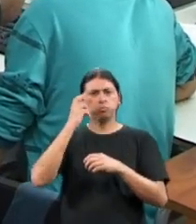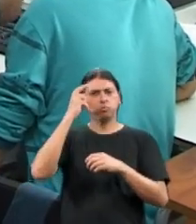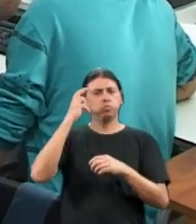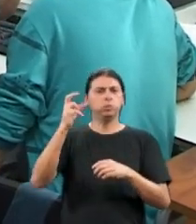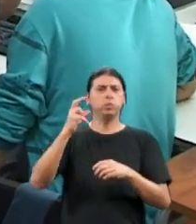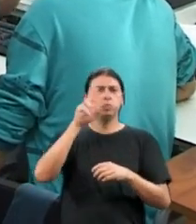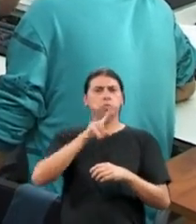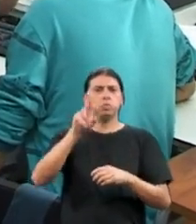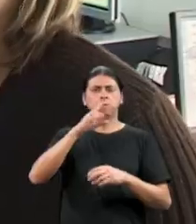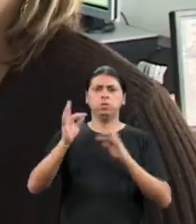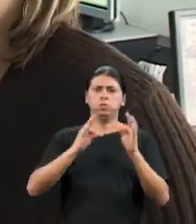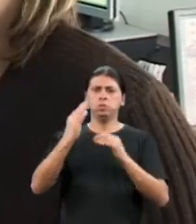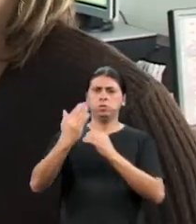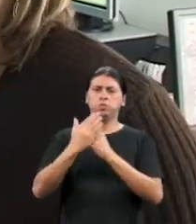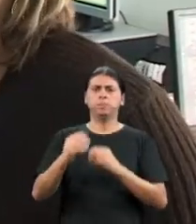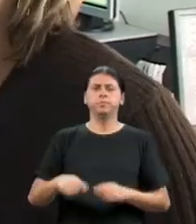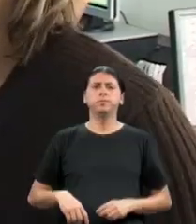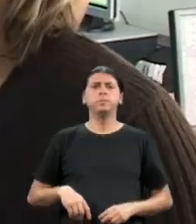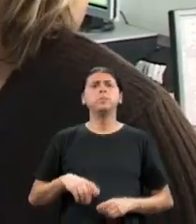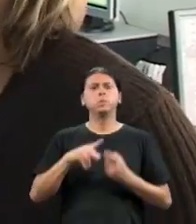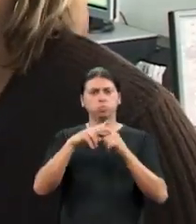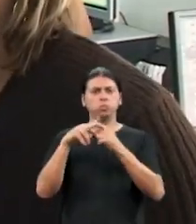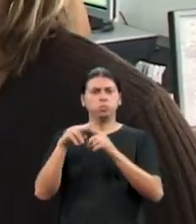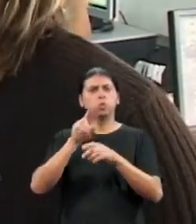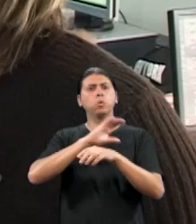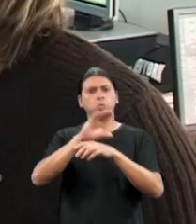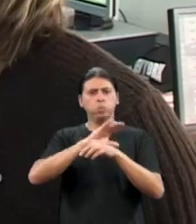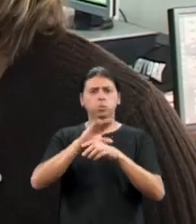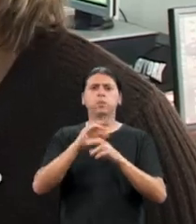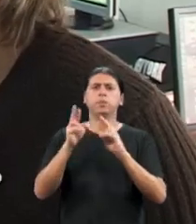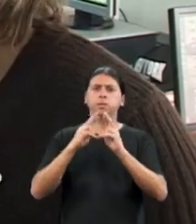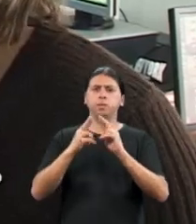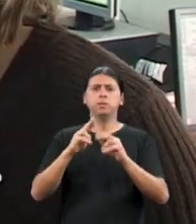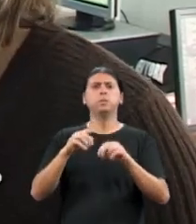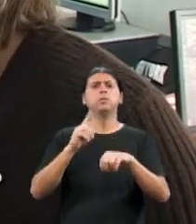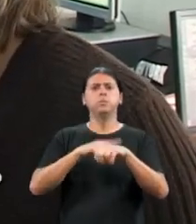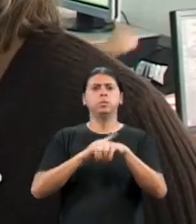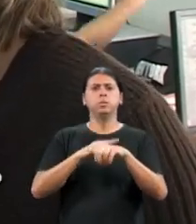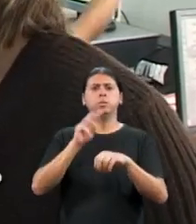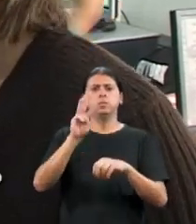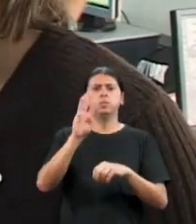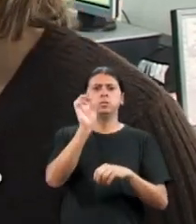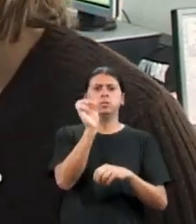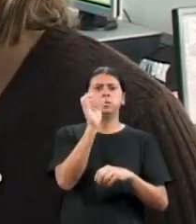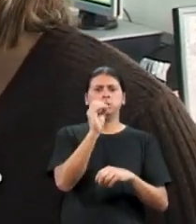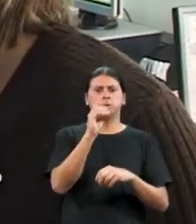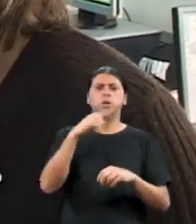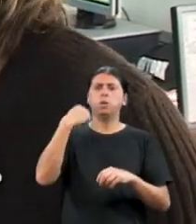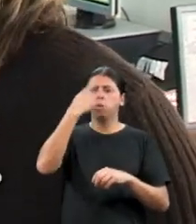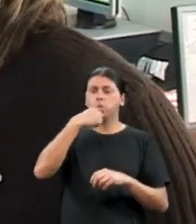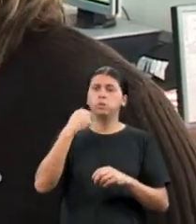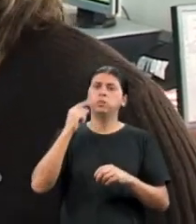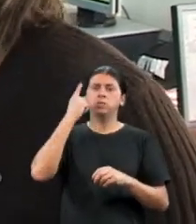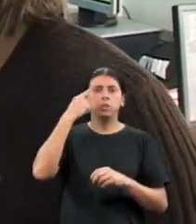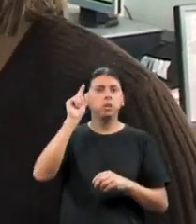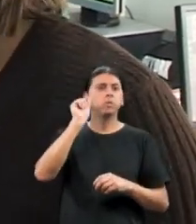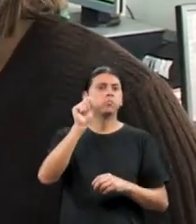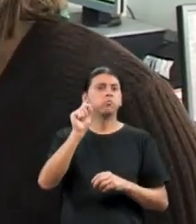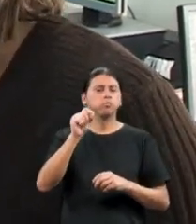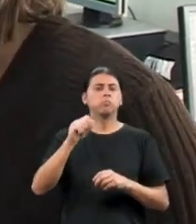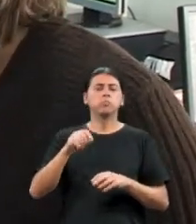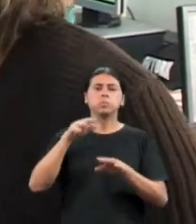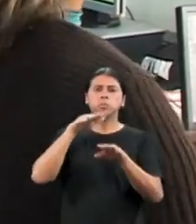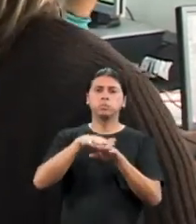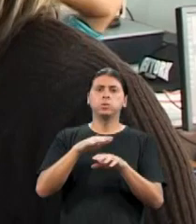tecnologia a seu favor. Esse curso é manutenção de computadores e rede, ele tem duração de 360 horas. A ideia é inserir